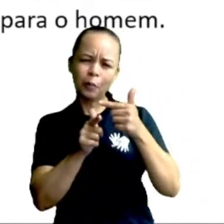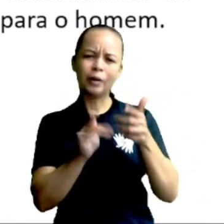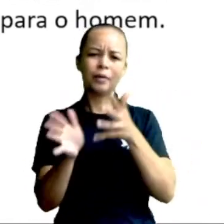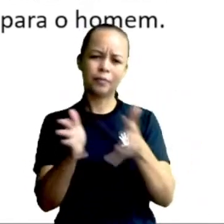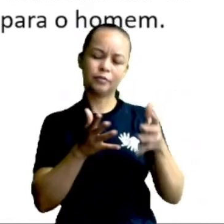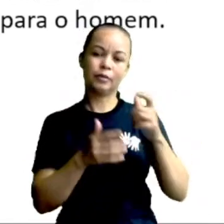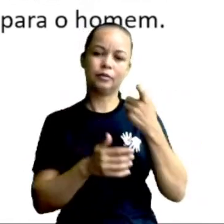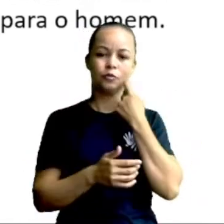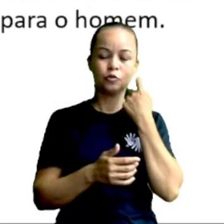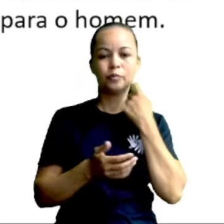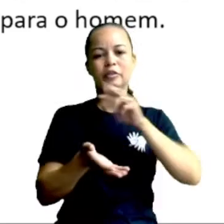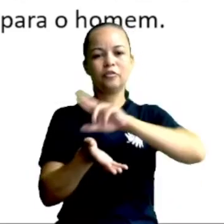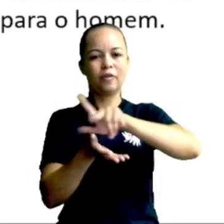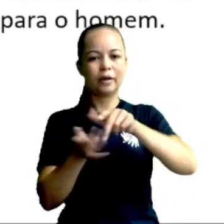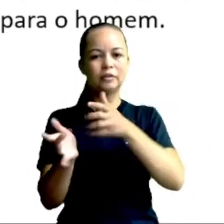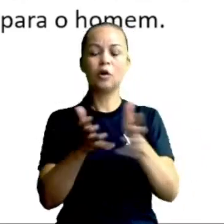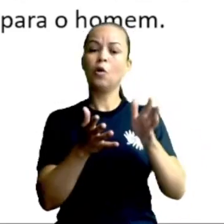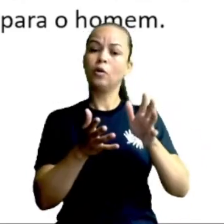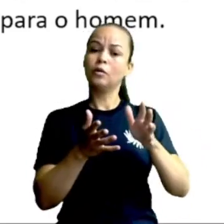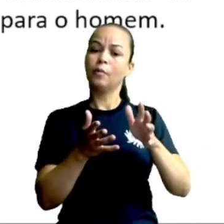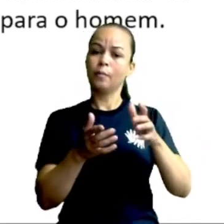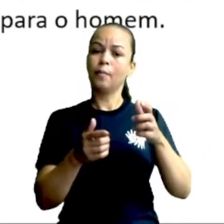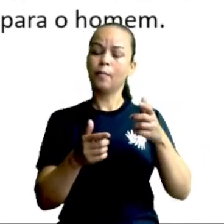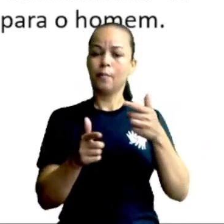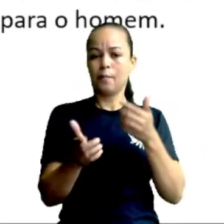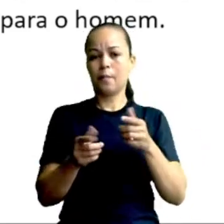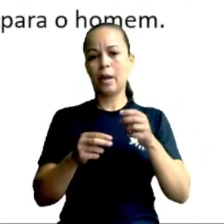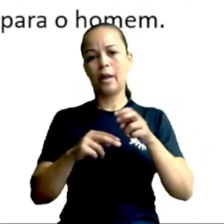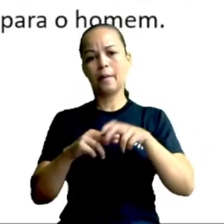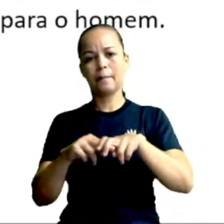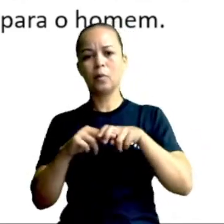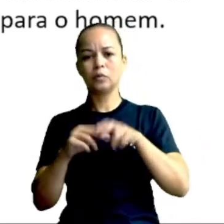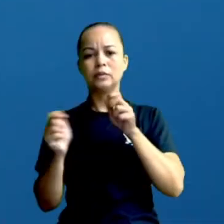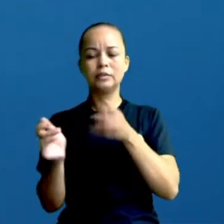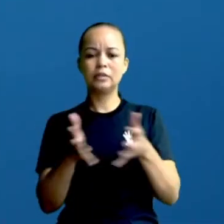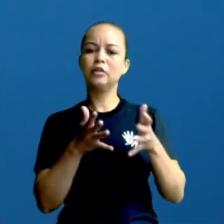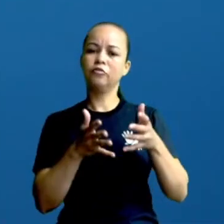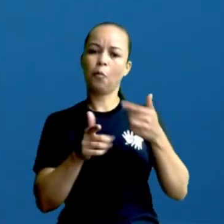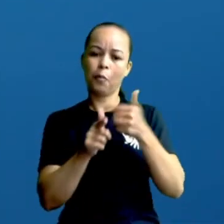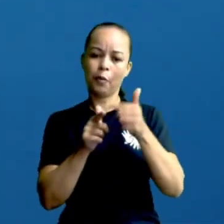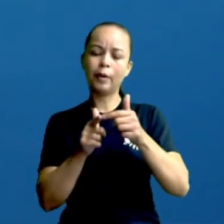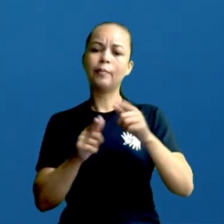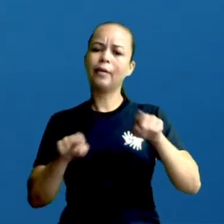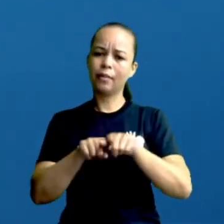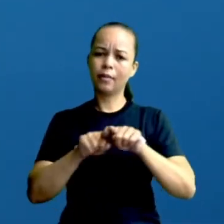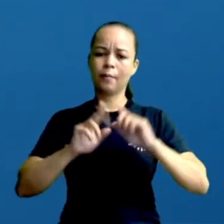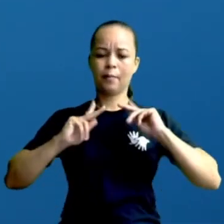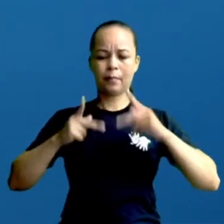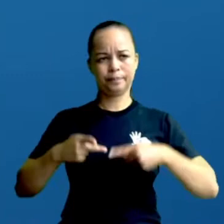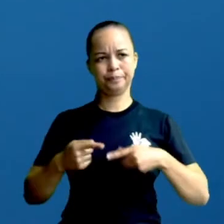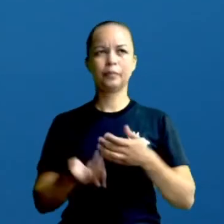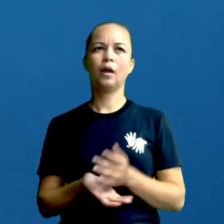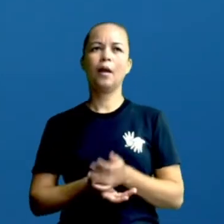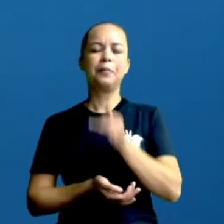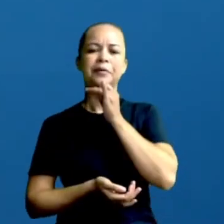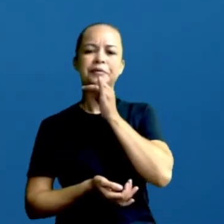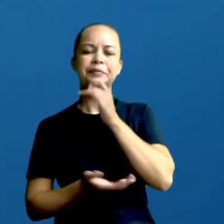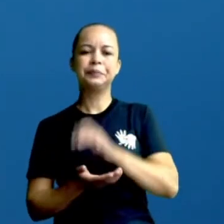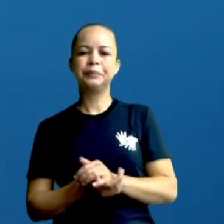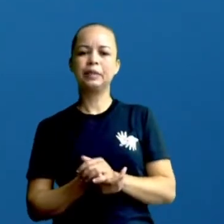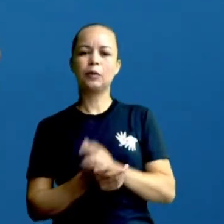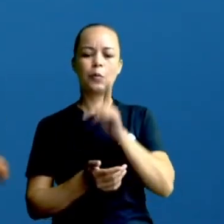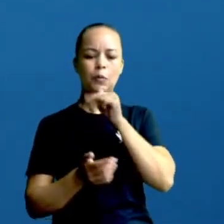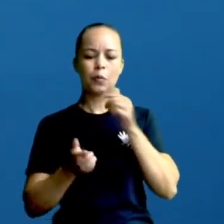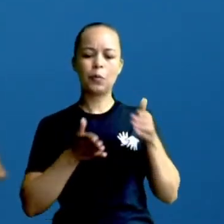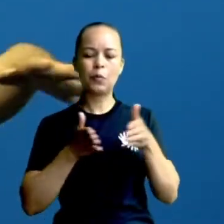consideráveis possíveis consequências para o homem. Porque a gente também tem que lembrar, gente, que a gente diz assim, ó, tô poluindo o rio, né? Então aquele